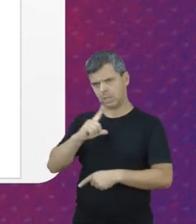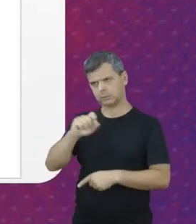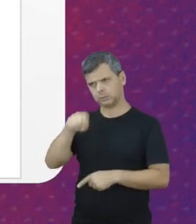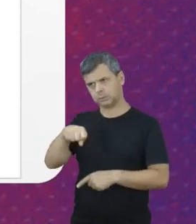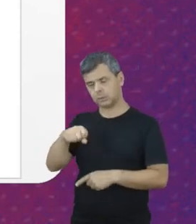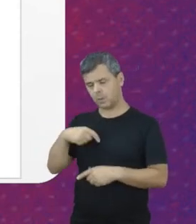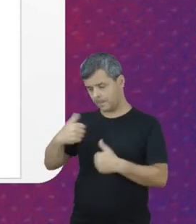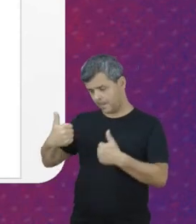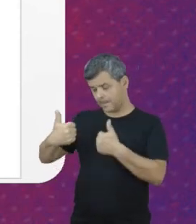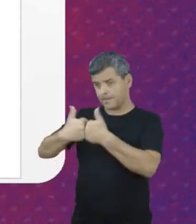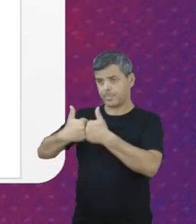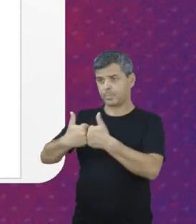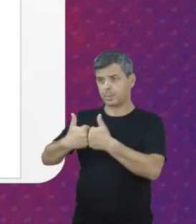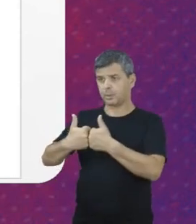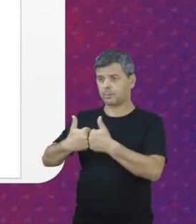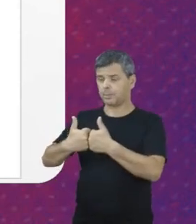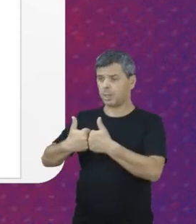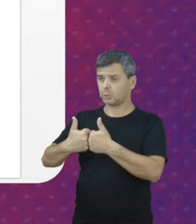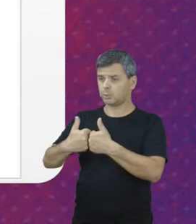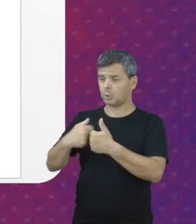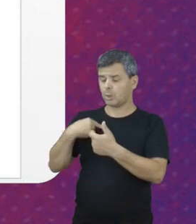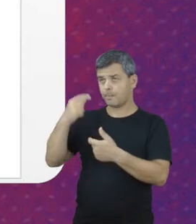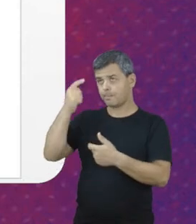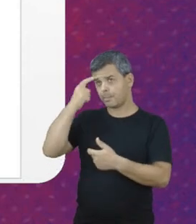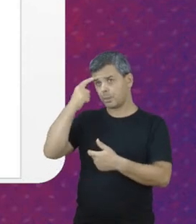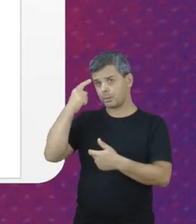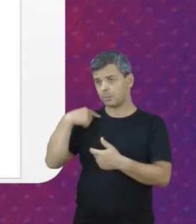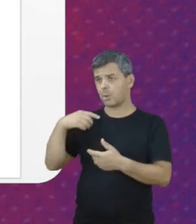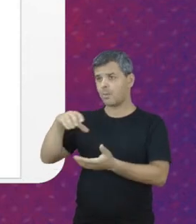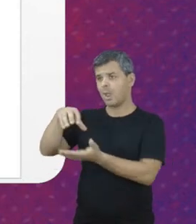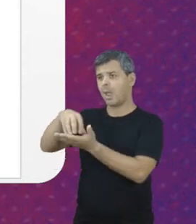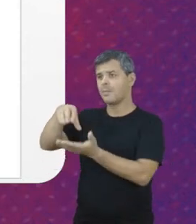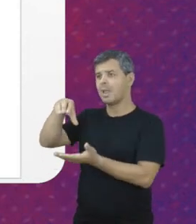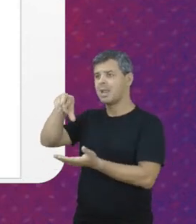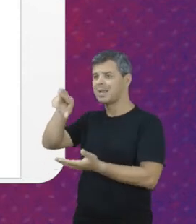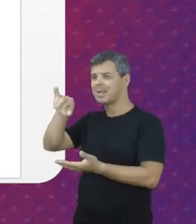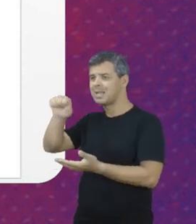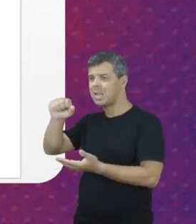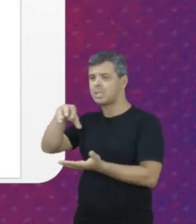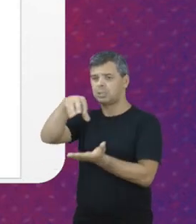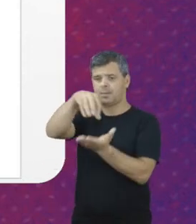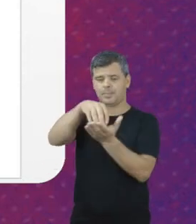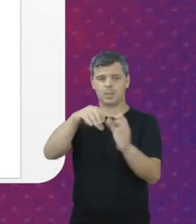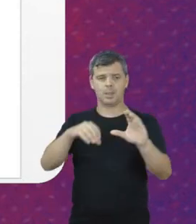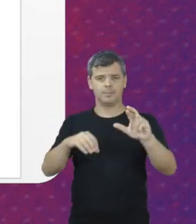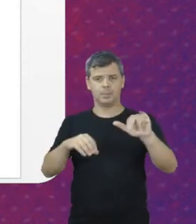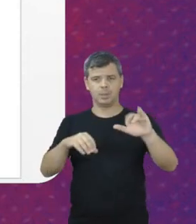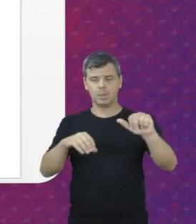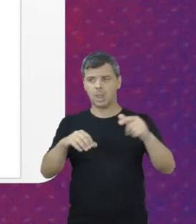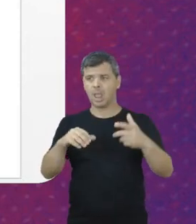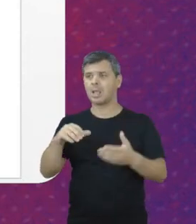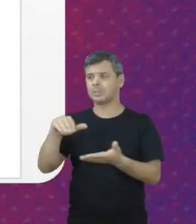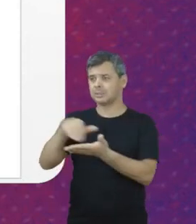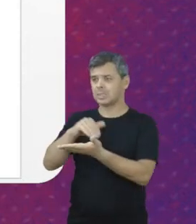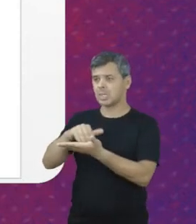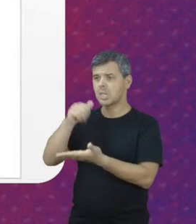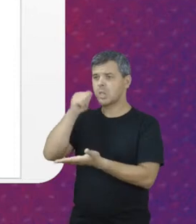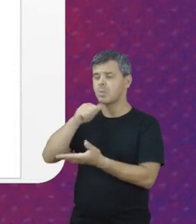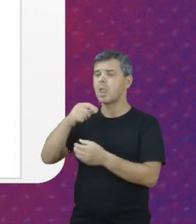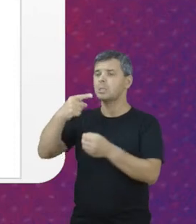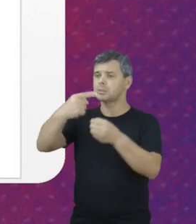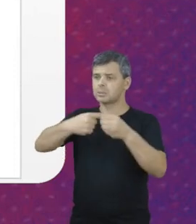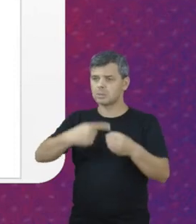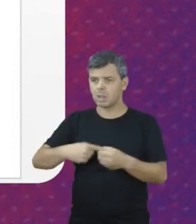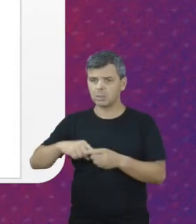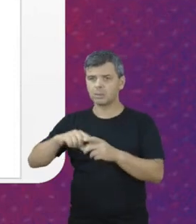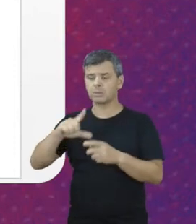mais próximos do que a gente imagina. São os CRAs, os CREAS, as secretarias da mulher, muitas cidades têm secretaria